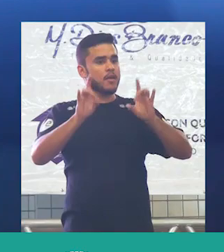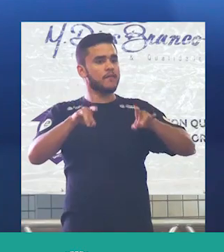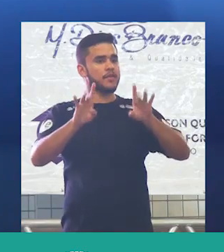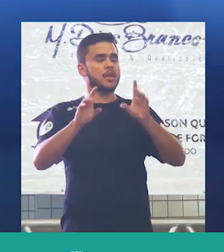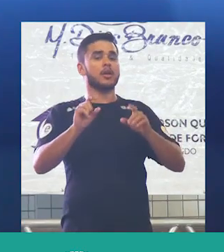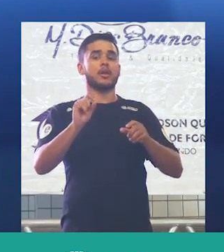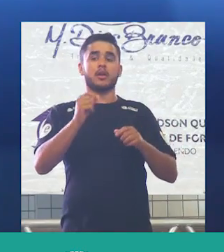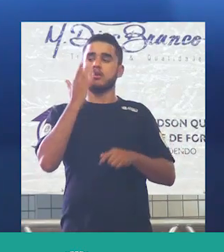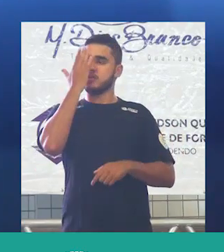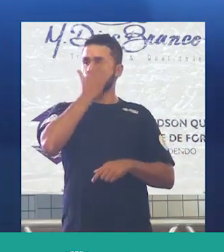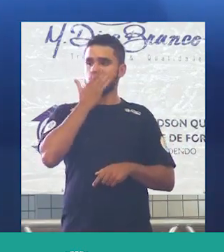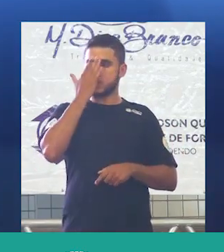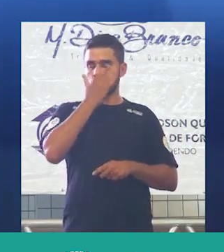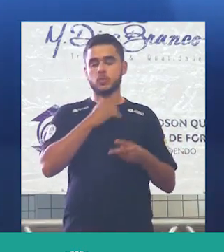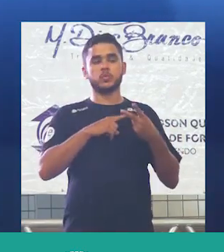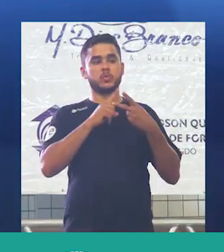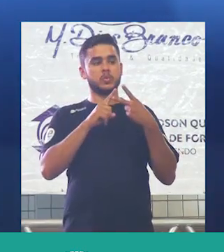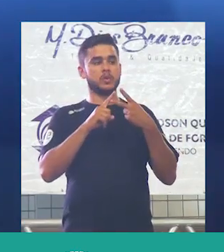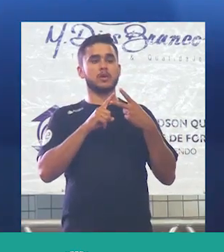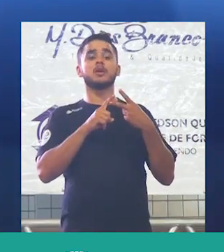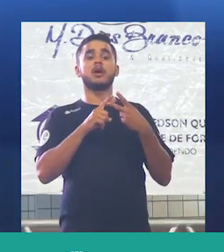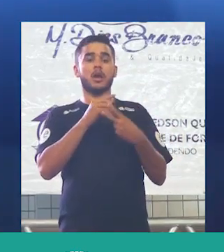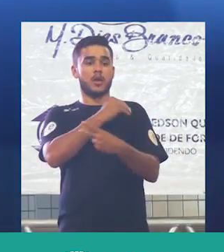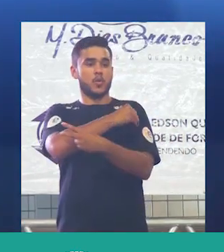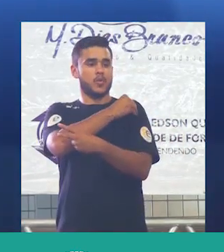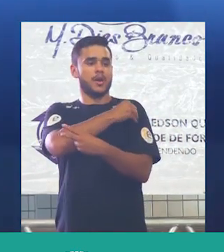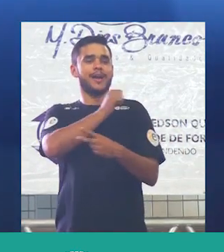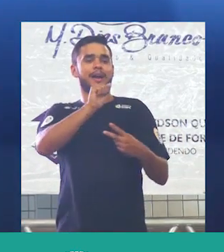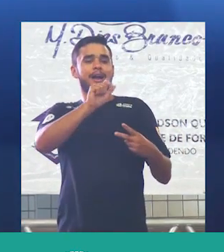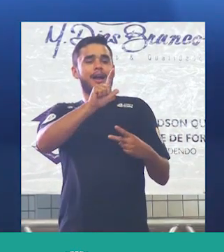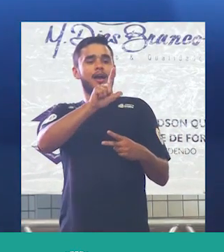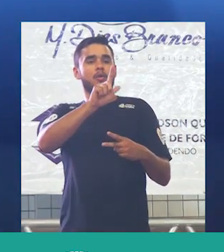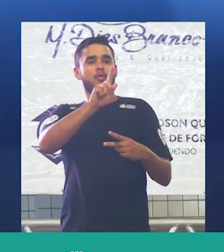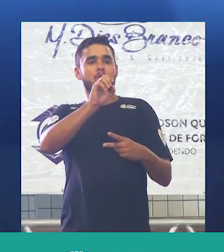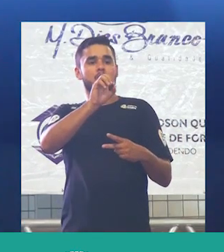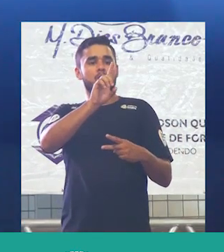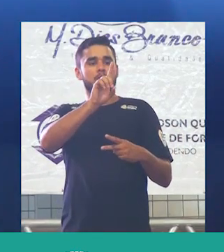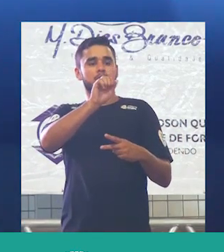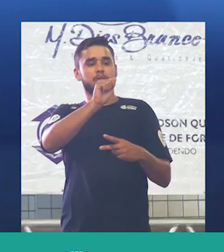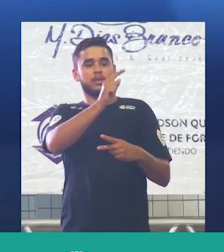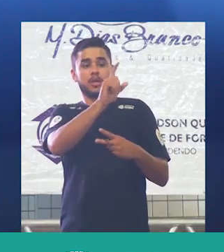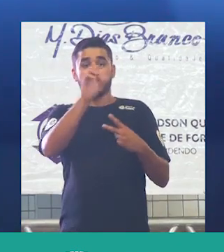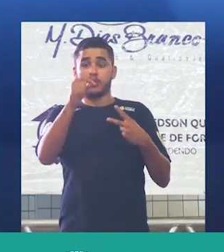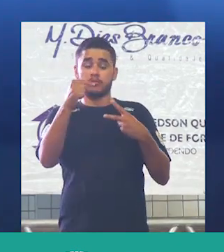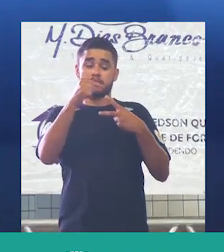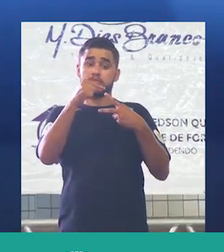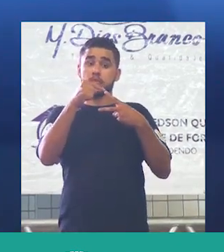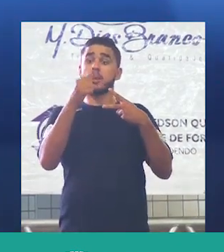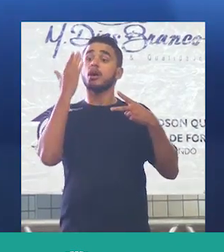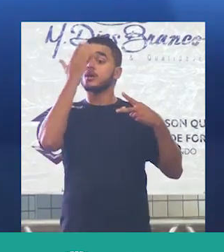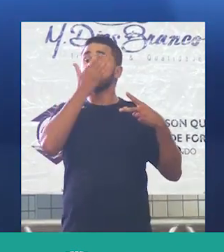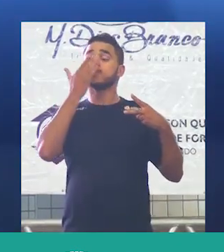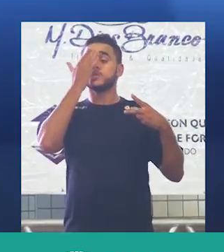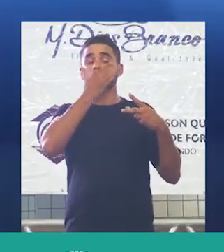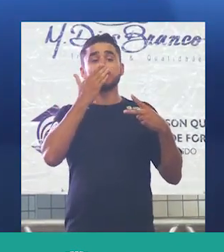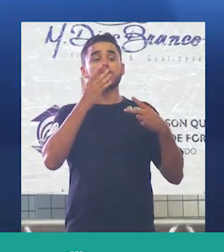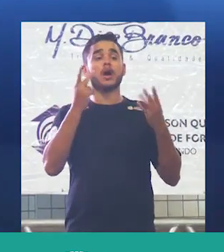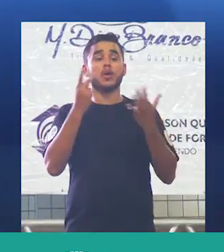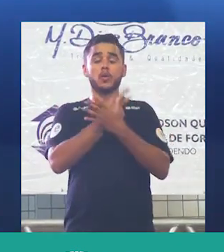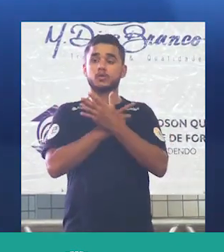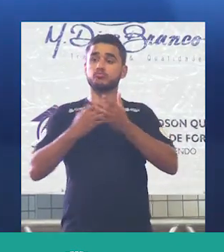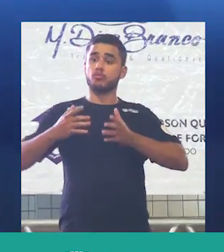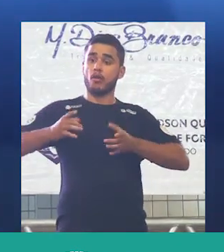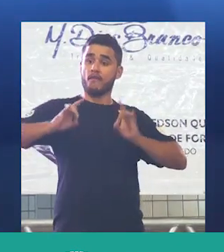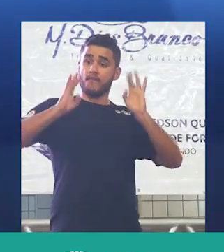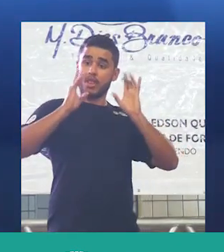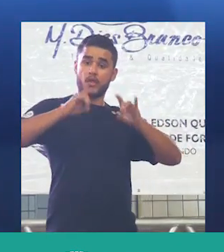são açúcar e algodão. Só teve um problema, ó. O açúcar brasileiro começou a